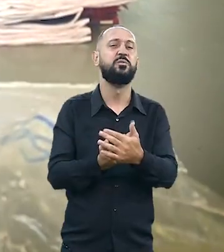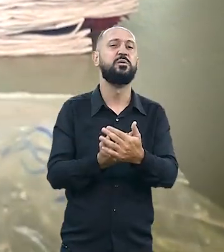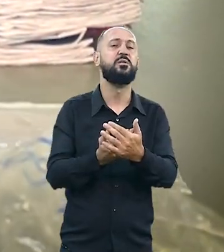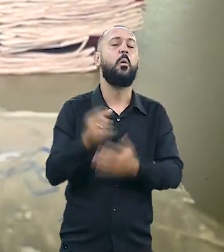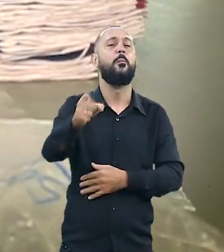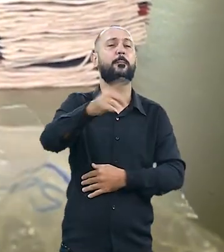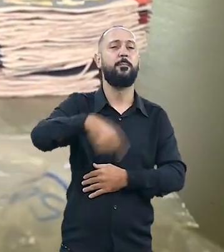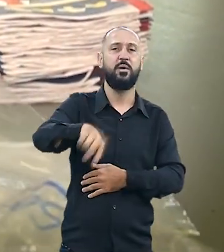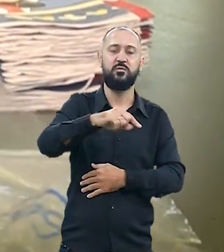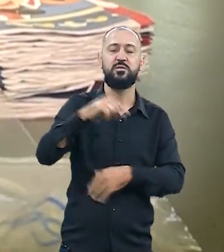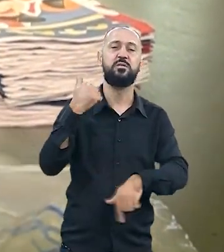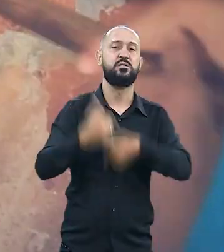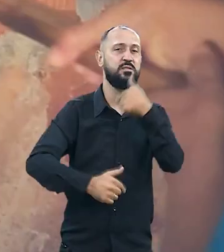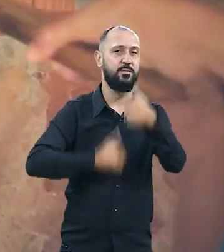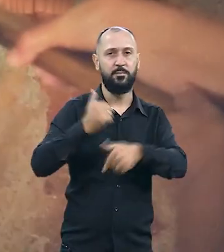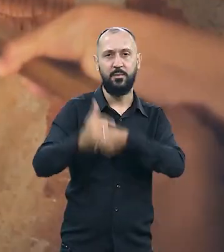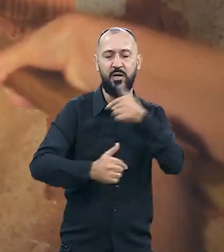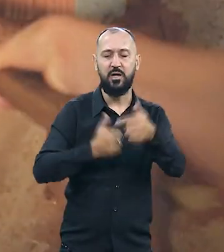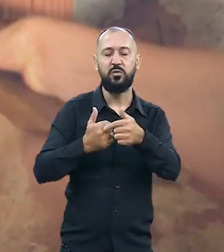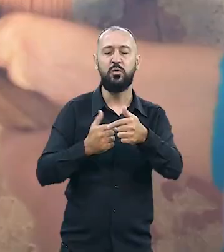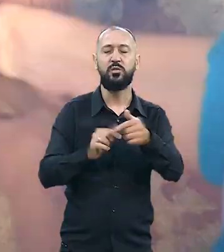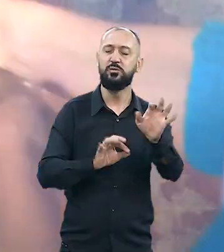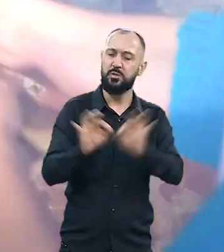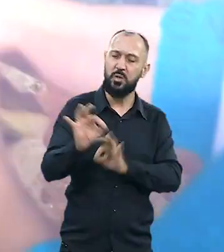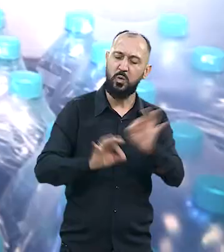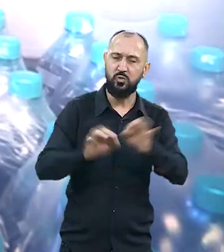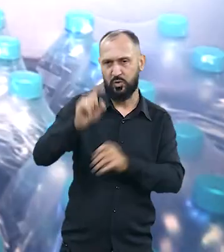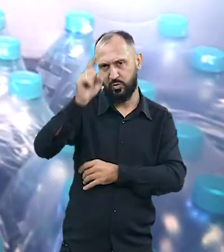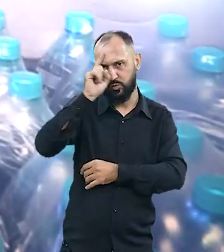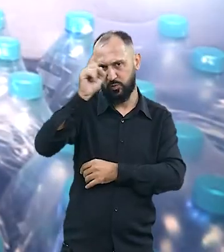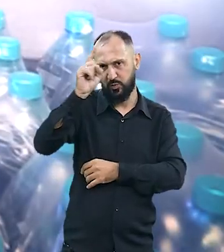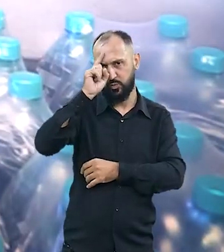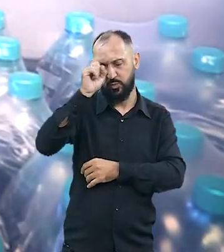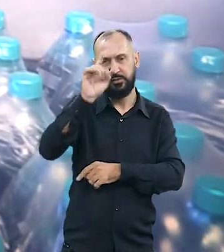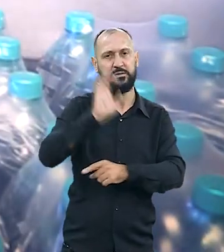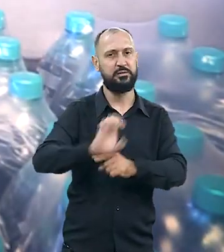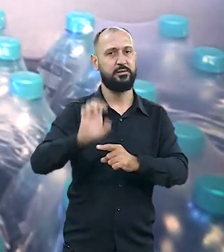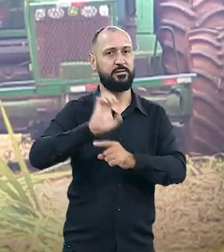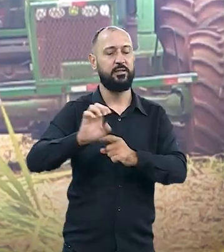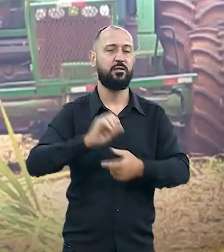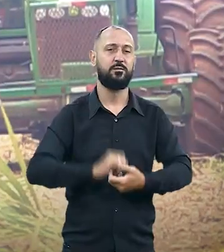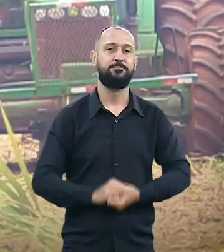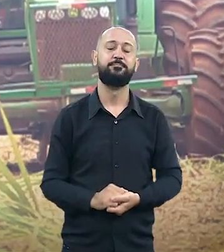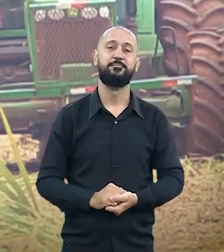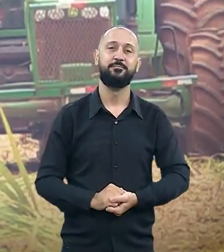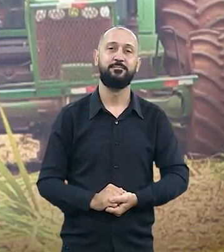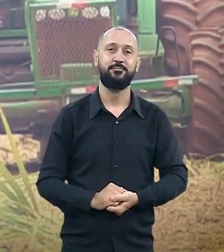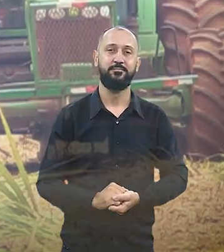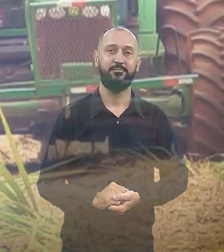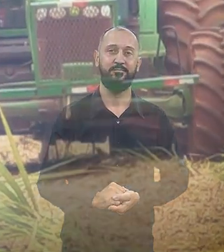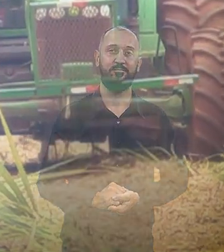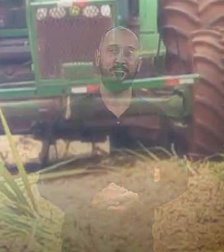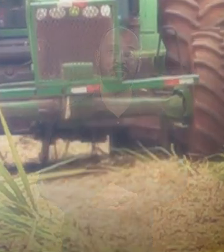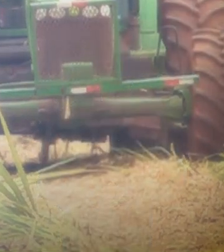e admiração a vocês, trabalhadores que constroem a cada dia esse Estado.